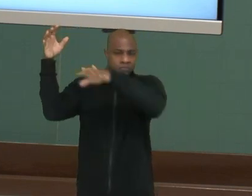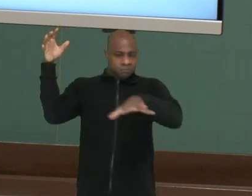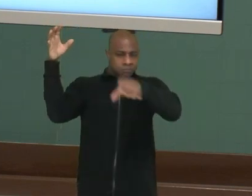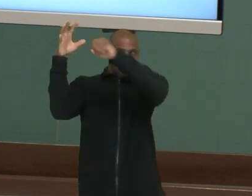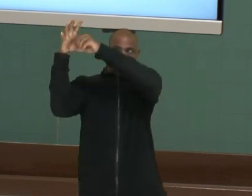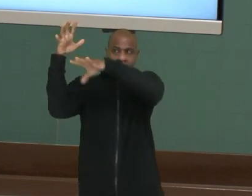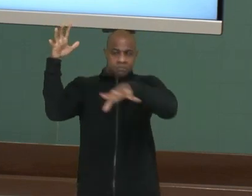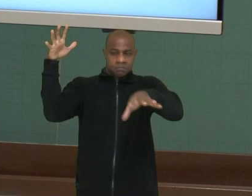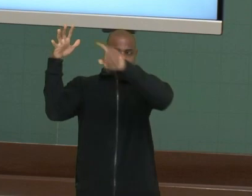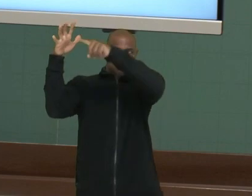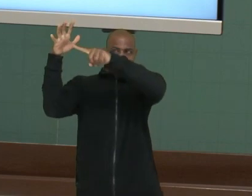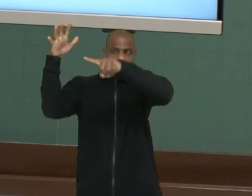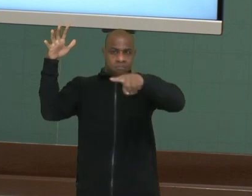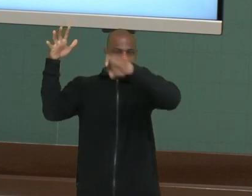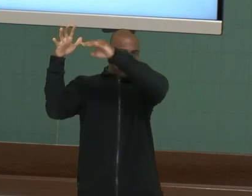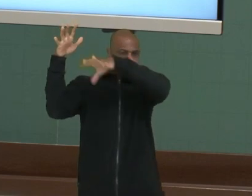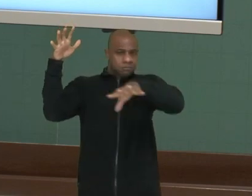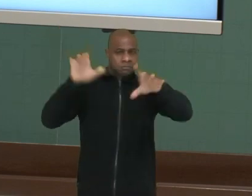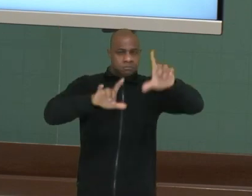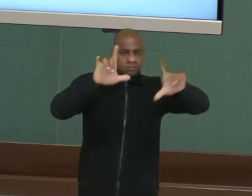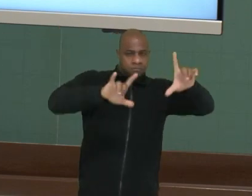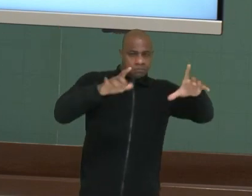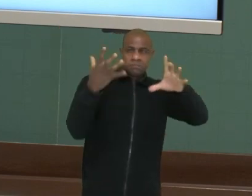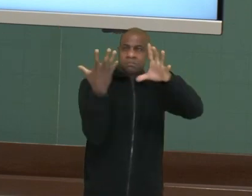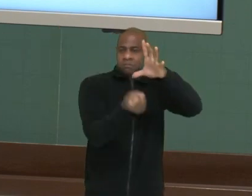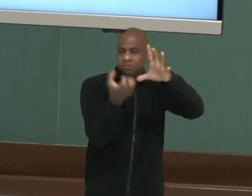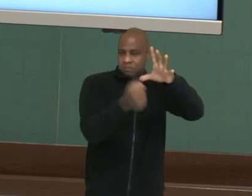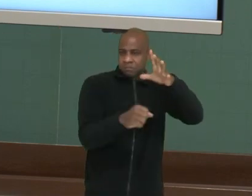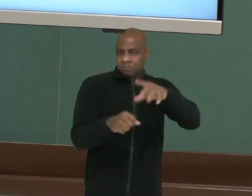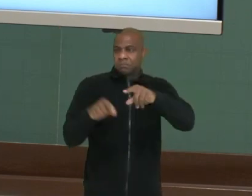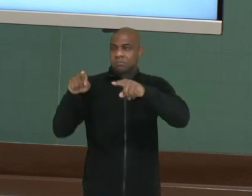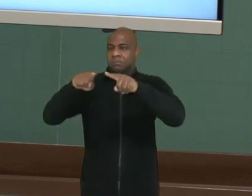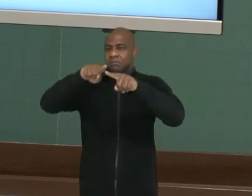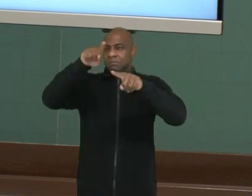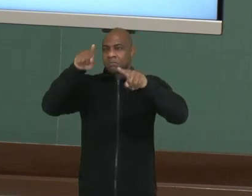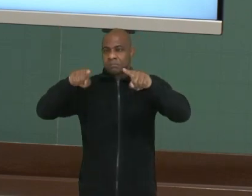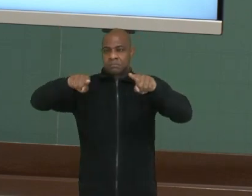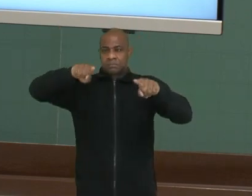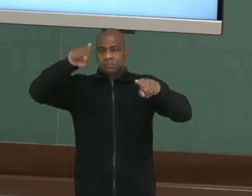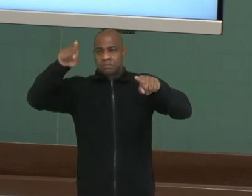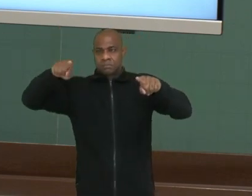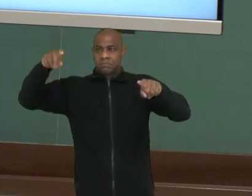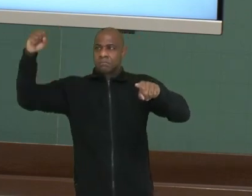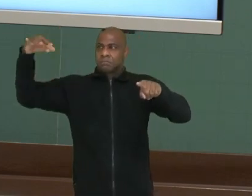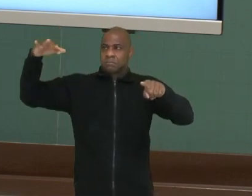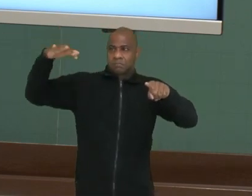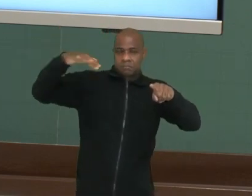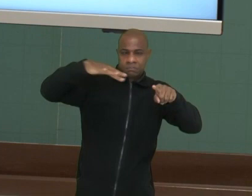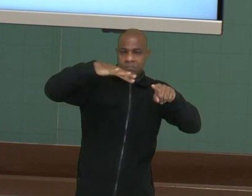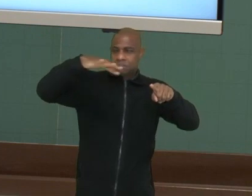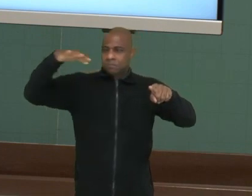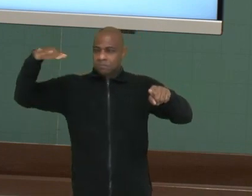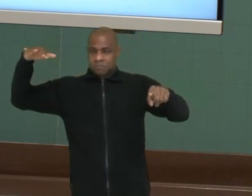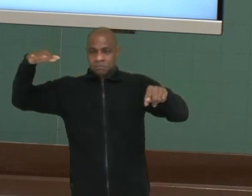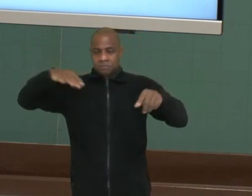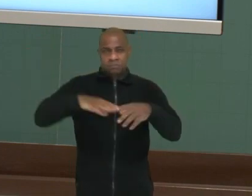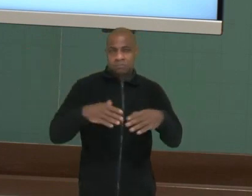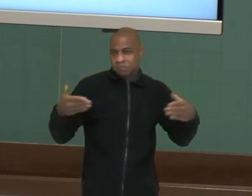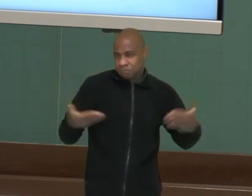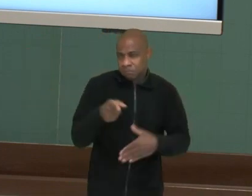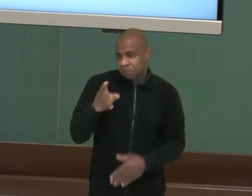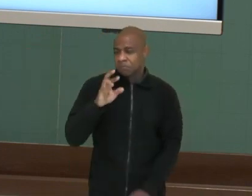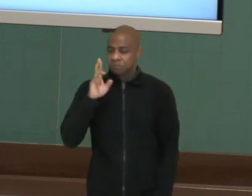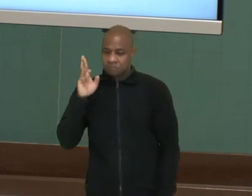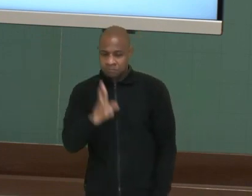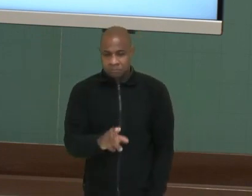propagação dessa informação ocorre sob a forma de ondas. Pessoal, agora você vai ter que